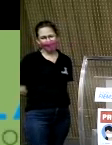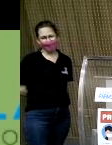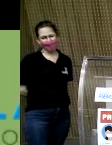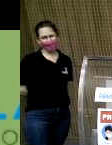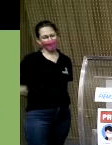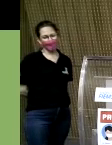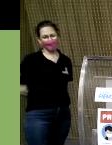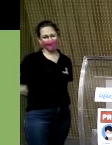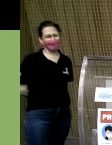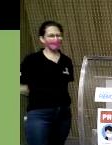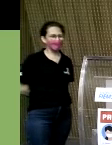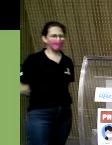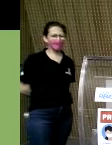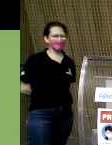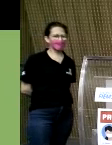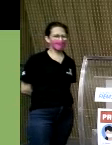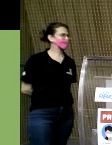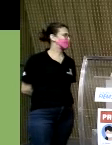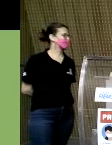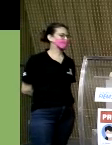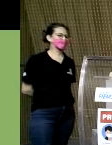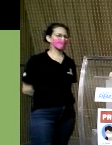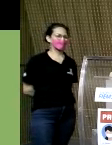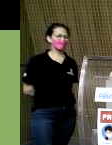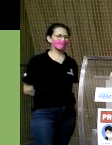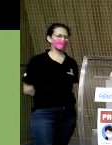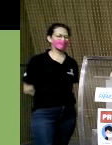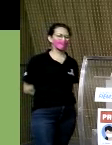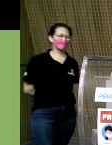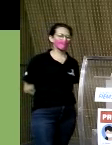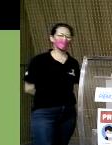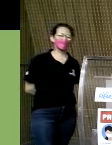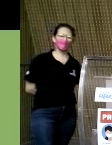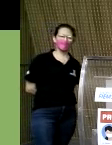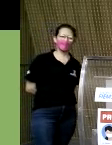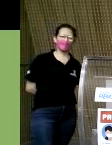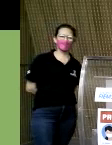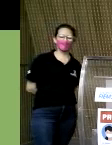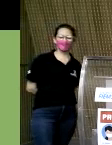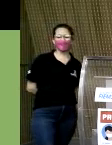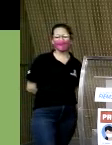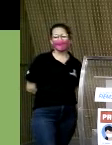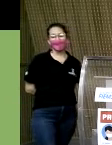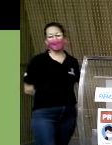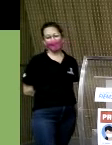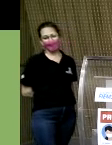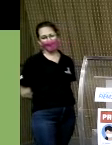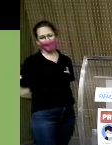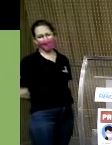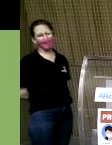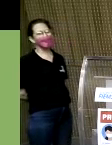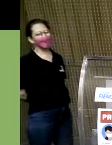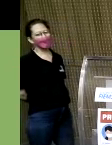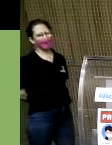Então, tá. Então, os telefones da gerência, né, do serviço social. E essa